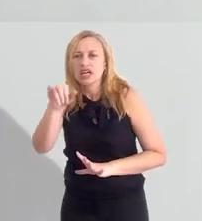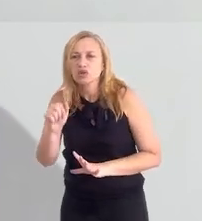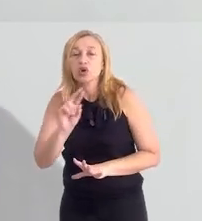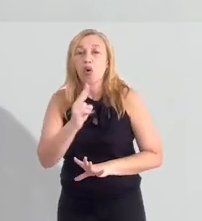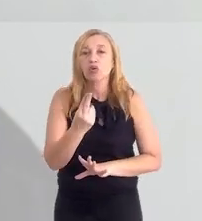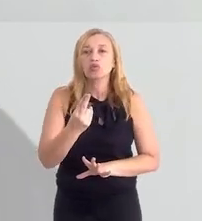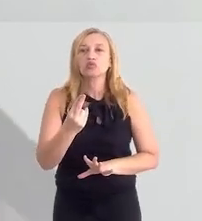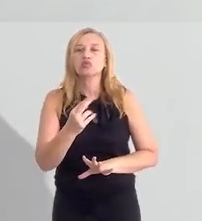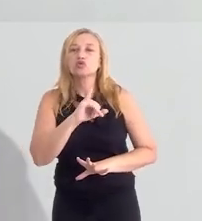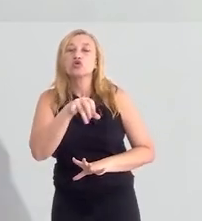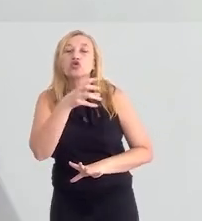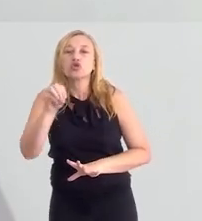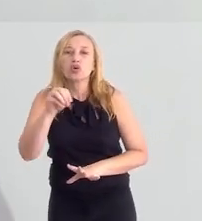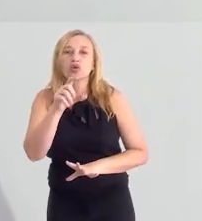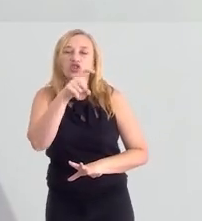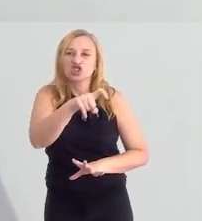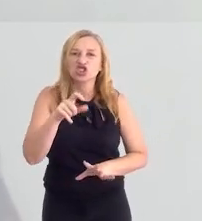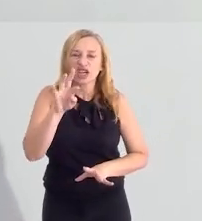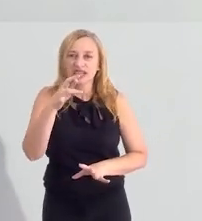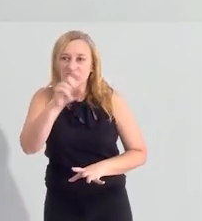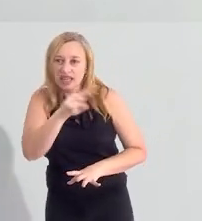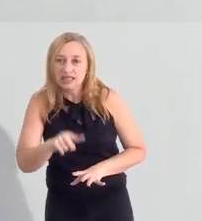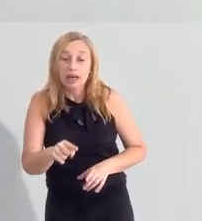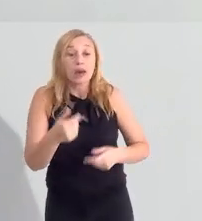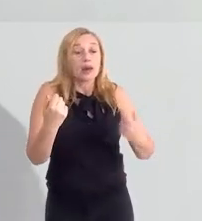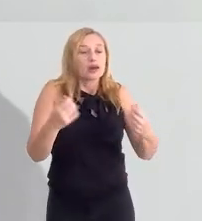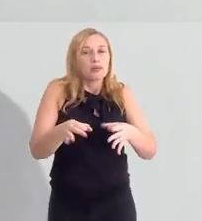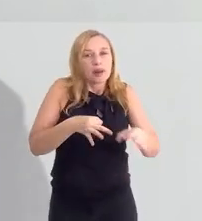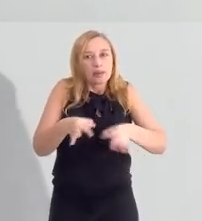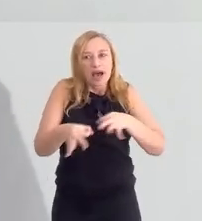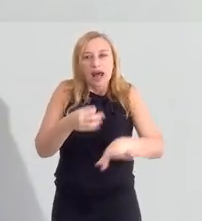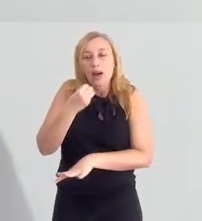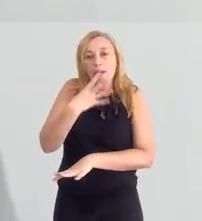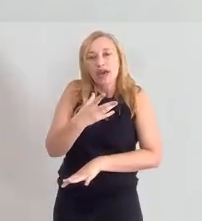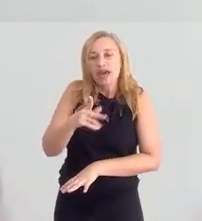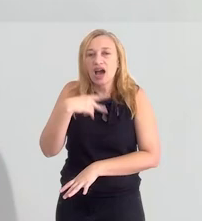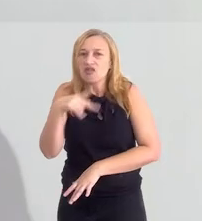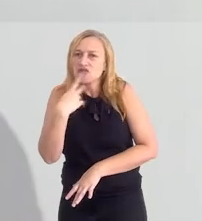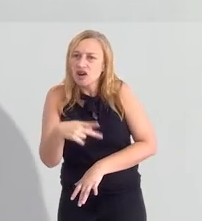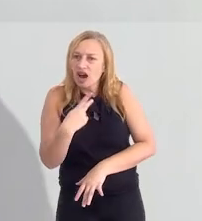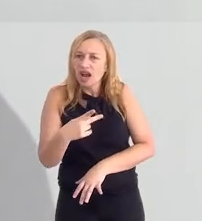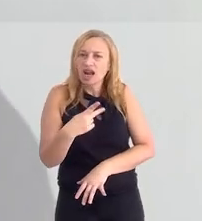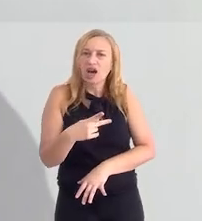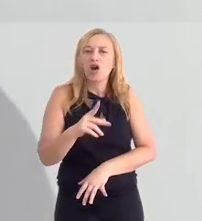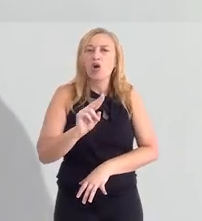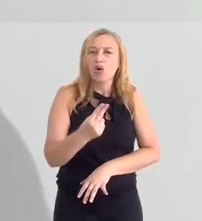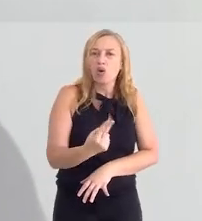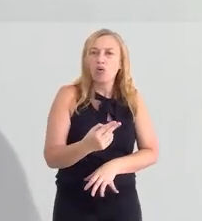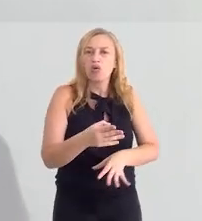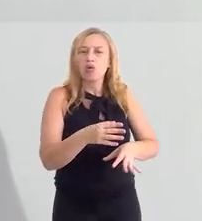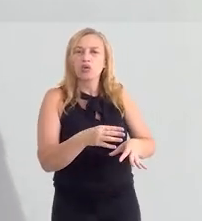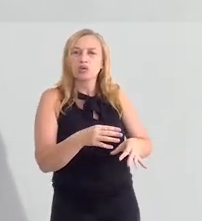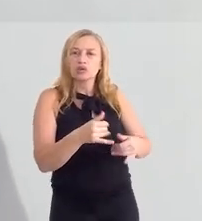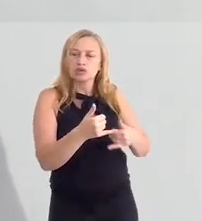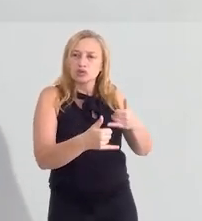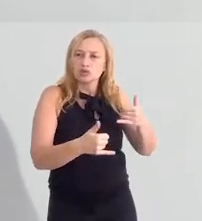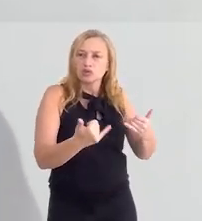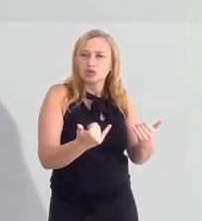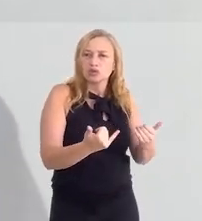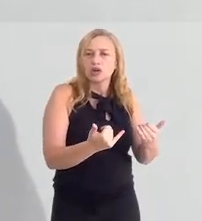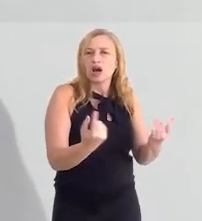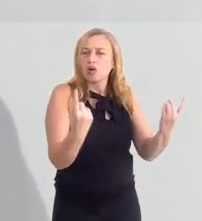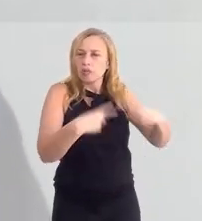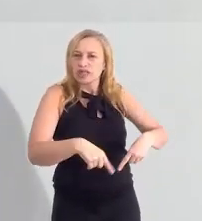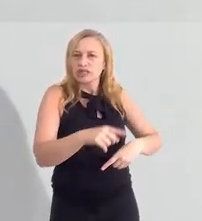do jogo de xadrez. É saber que você precisa preparar bem as suas falas ou as aberturas do jogo de xadrez. Então, o fato de eu